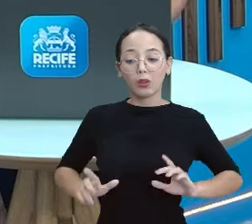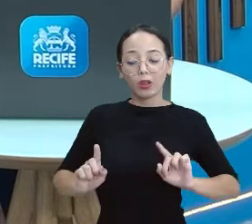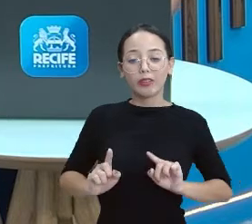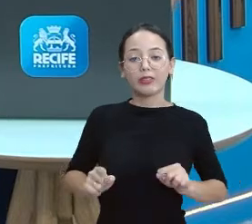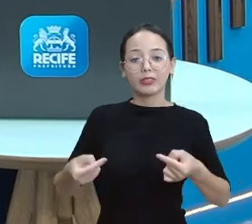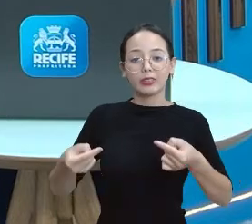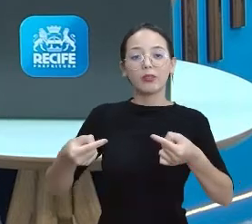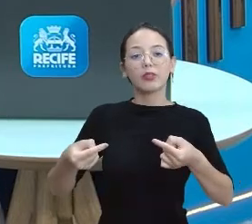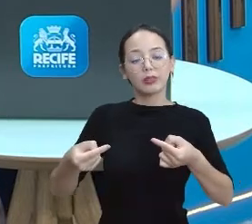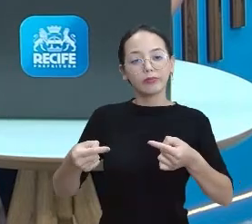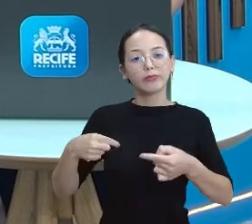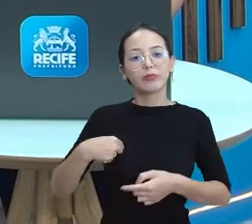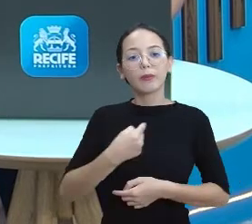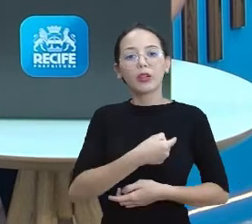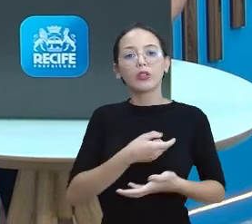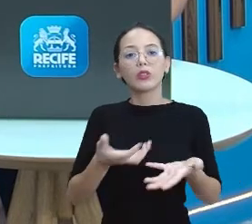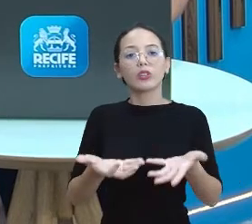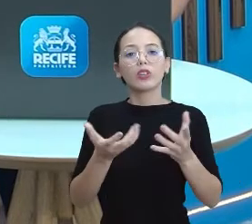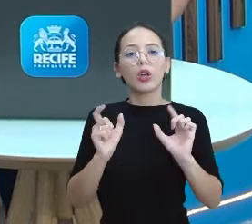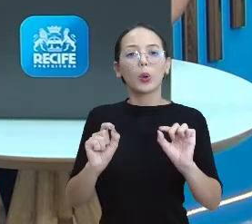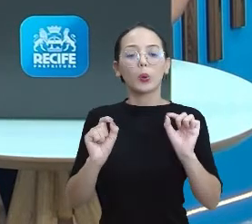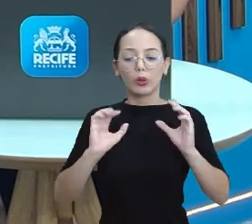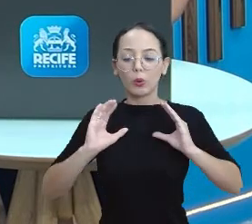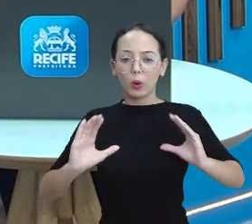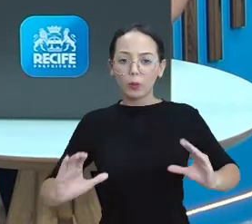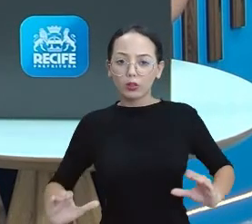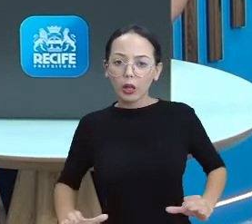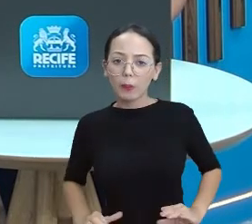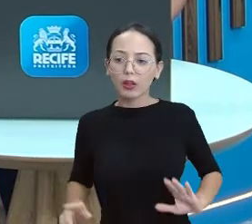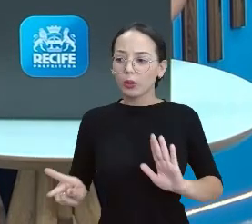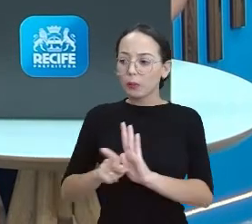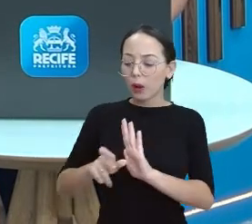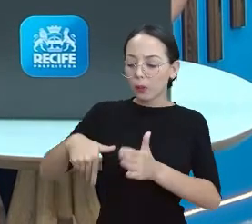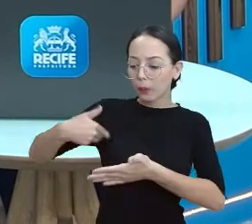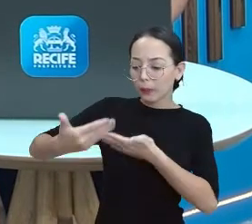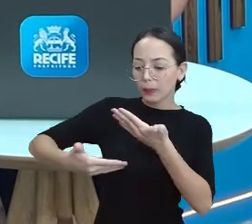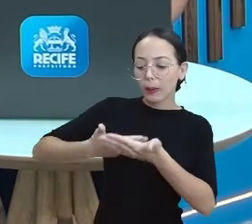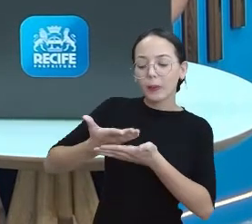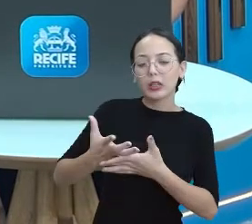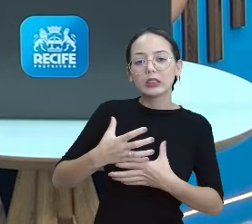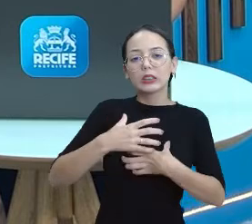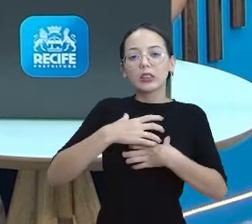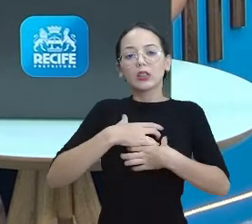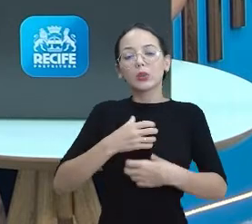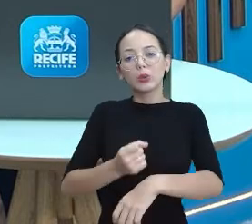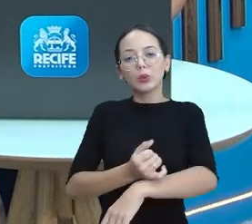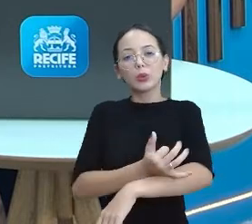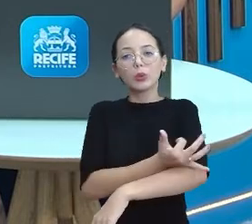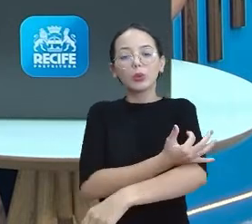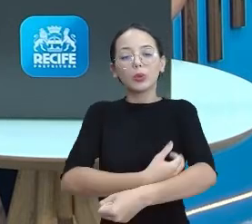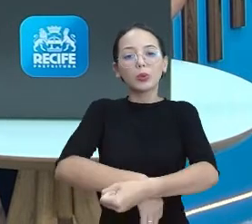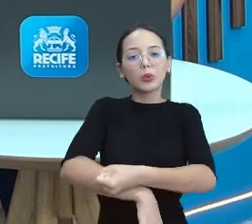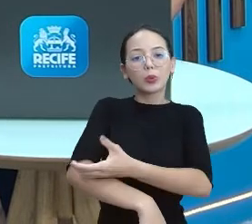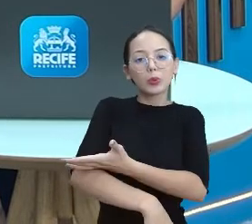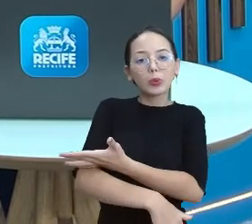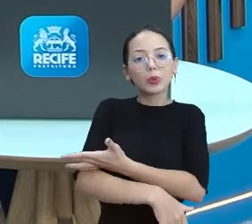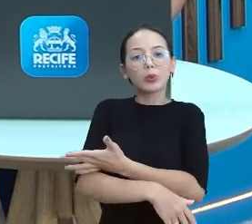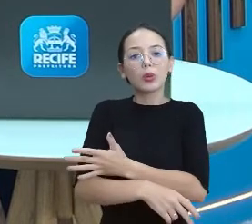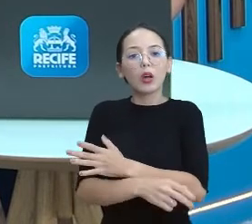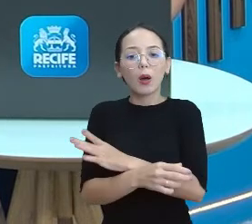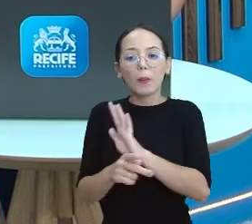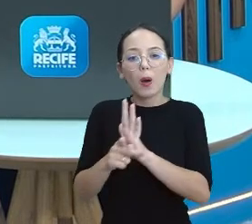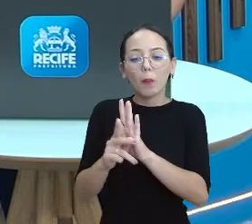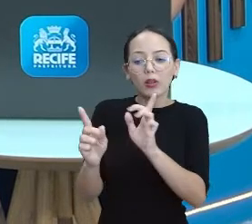desafio. A gente quer que os comportamentos que são construídos, as sensações que são sentidas no